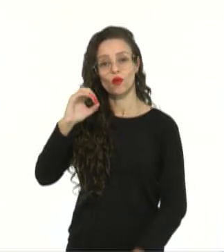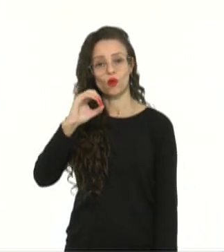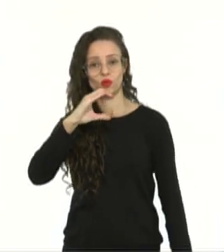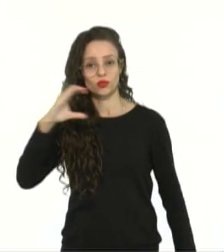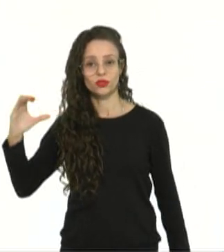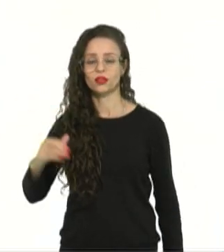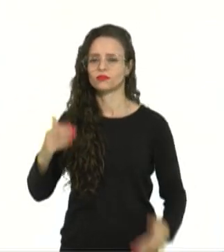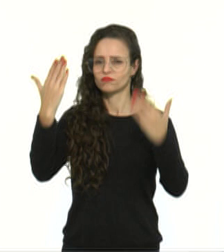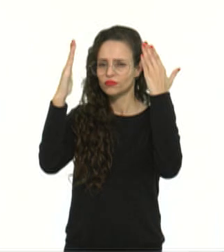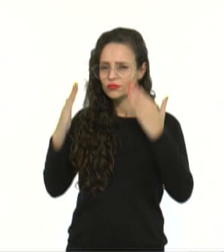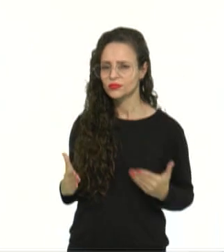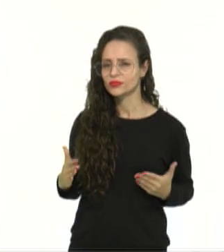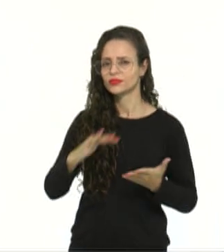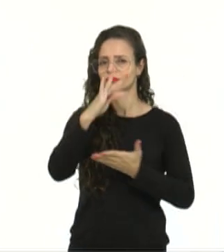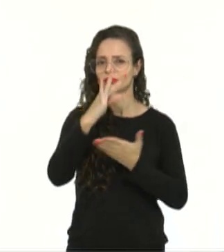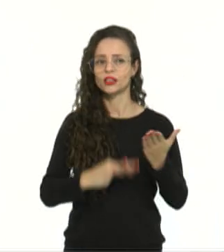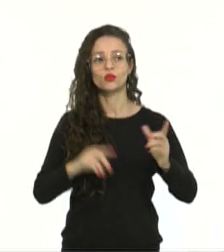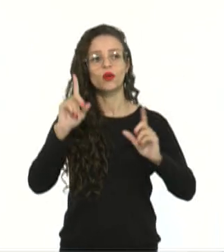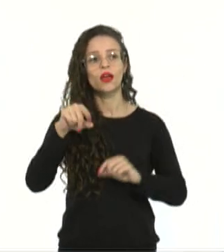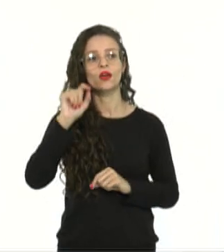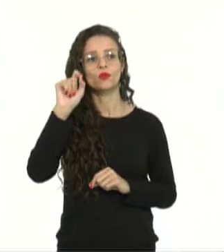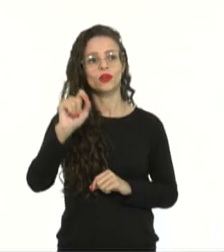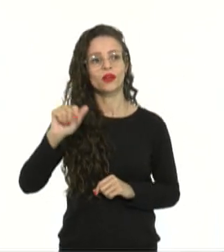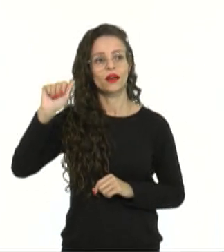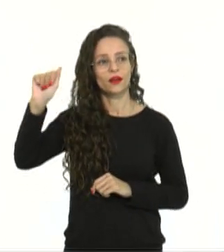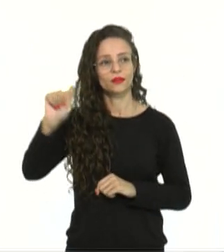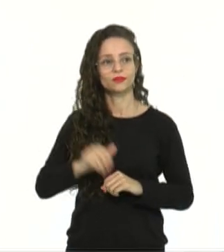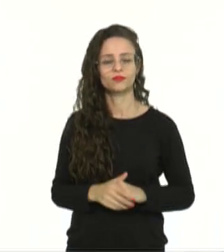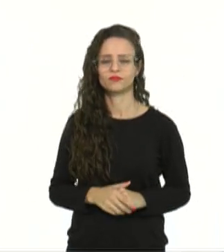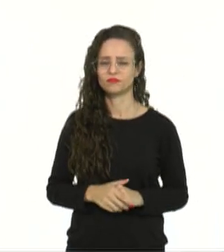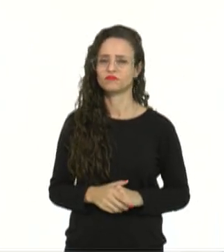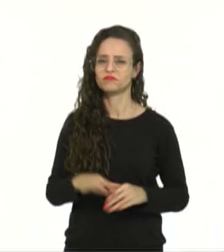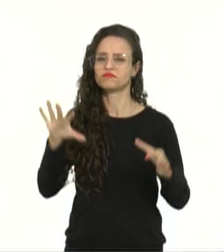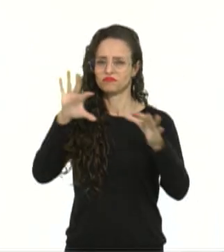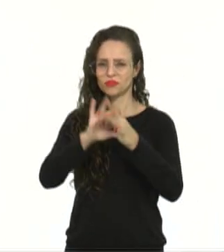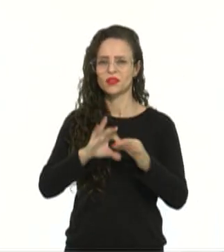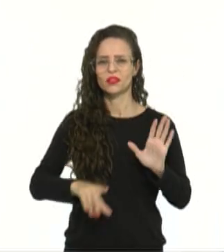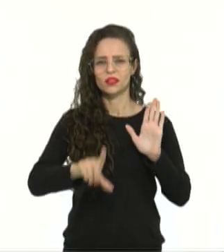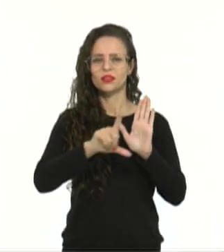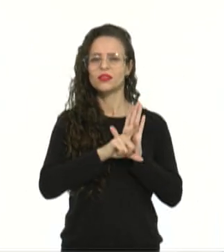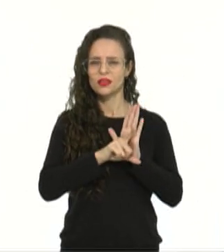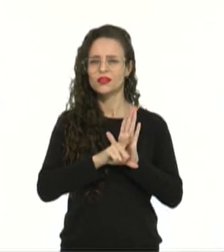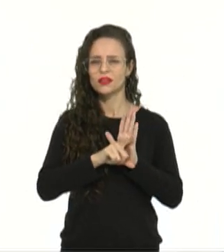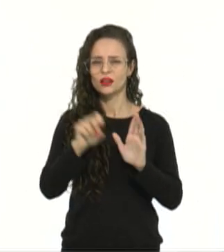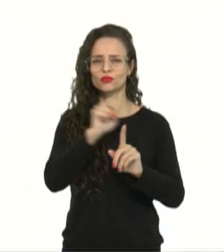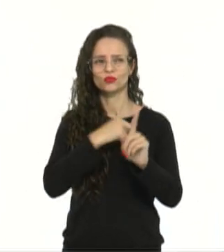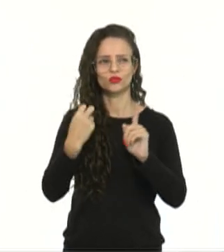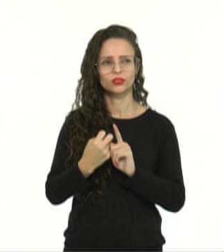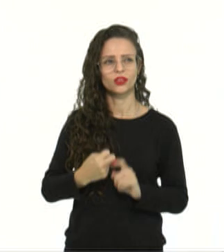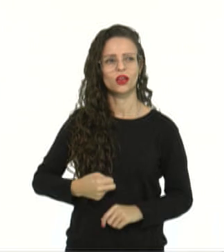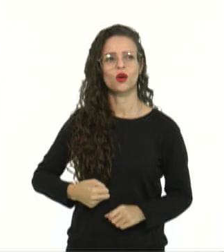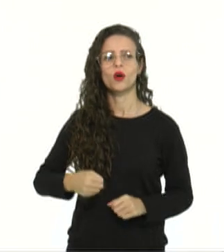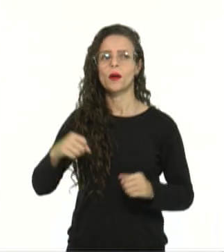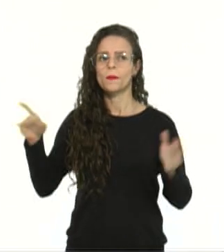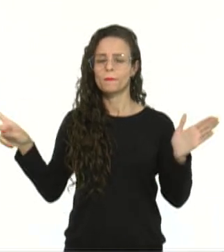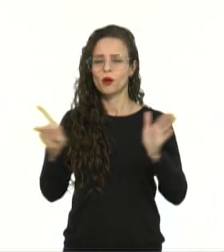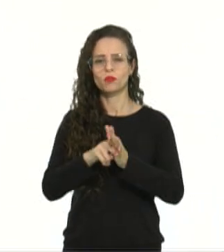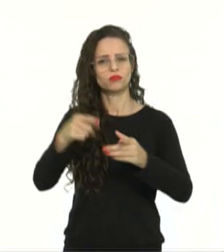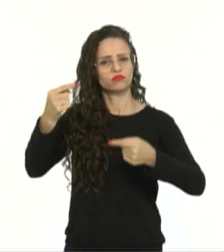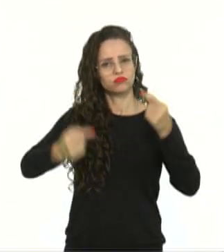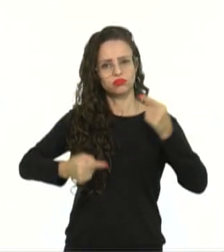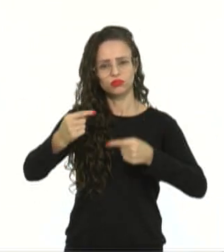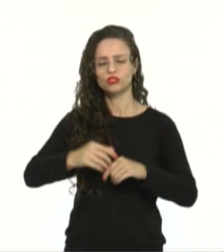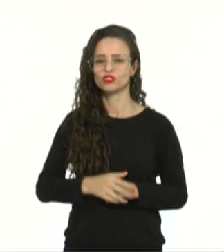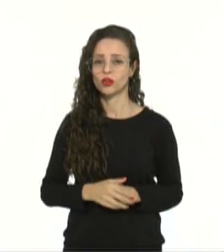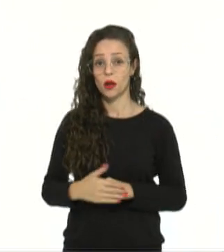com a análise do texto, é 1. Letra A, legado social. B, patrimônio político. C, produto